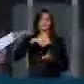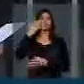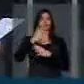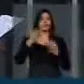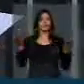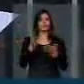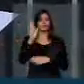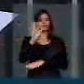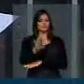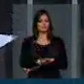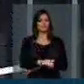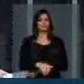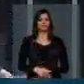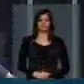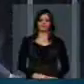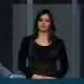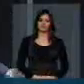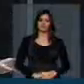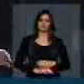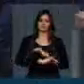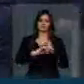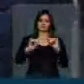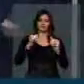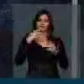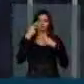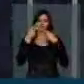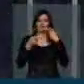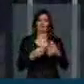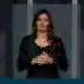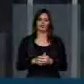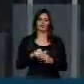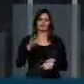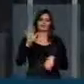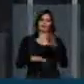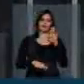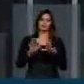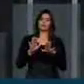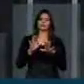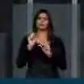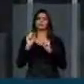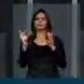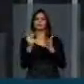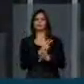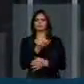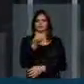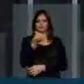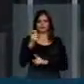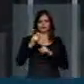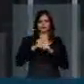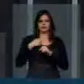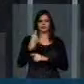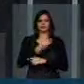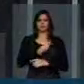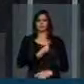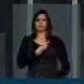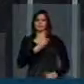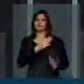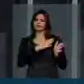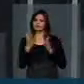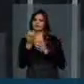tarde para falar no balanço conjuntural do semestre que nós vivemos, muito rico